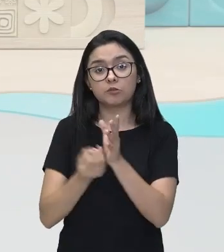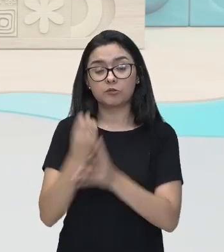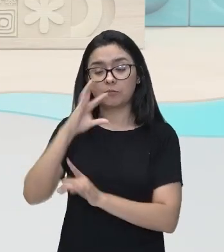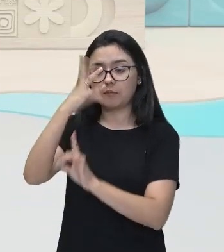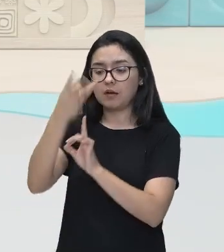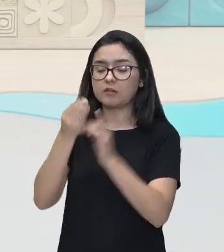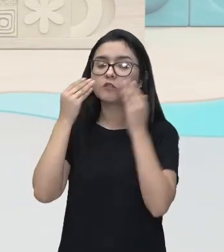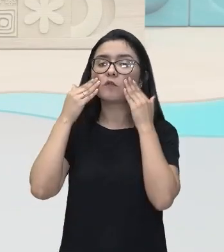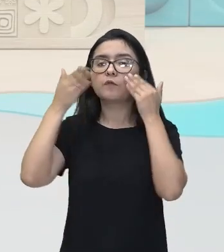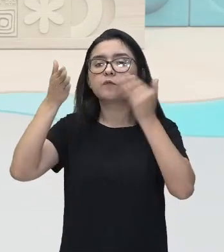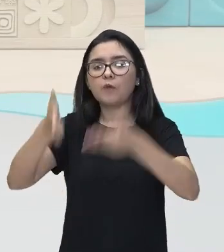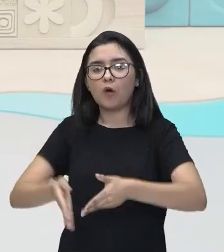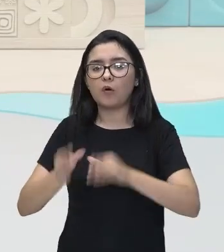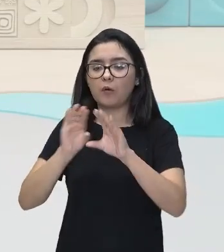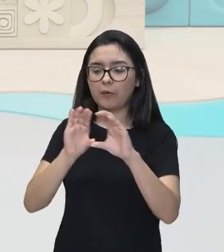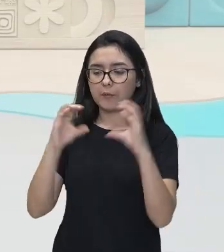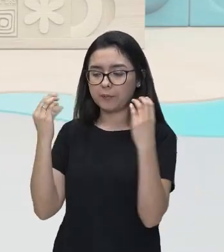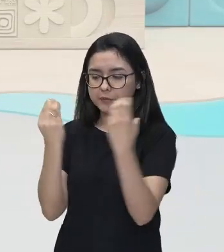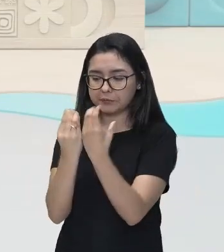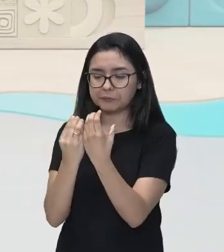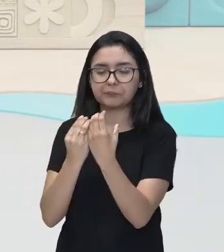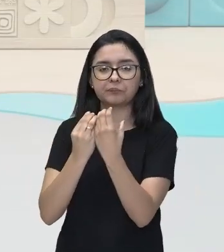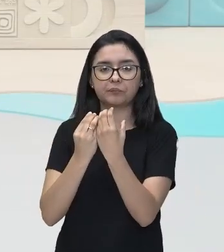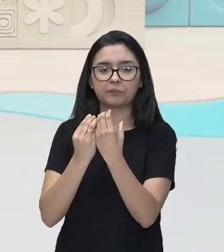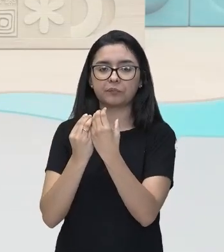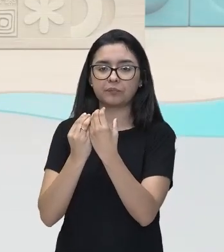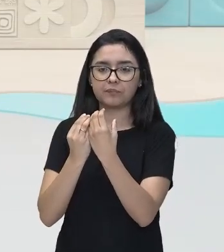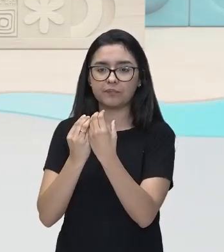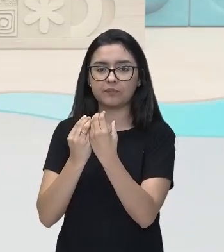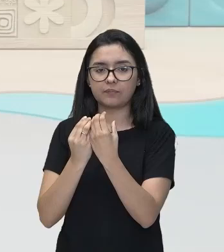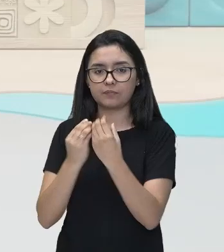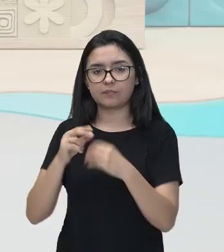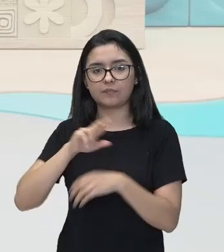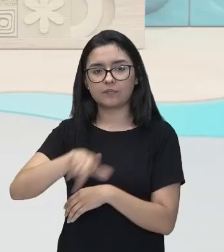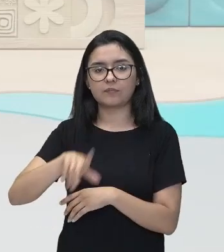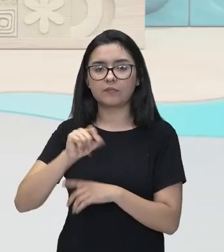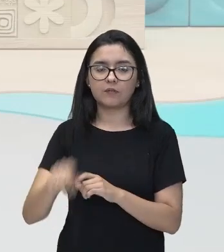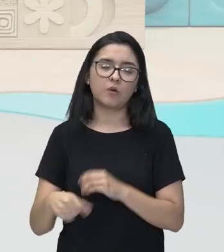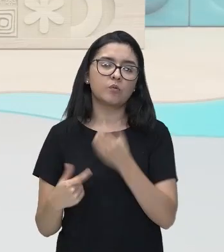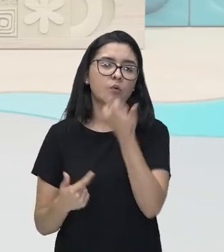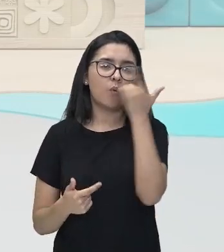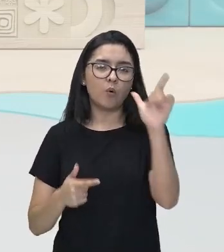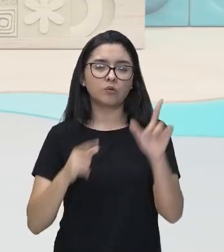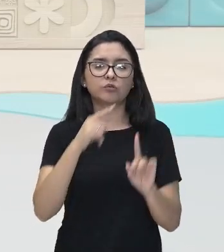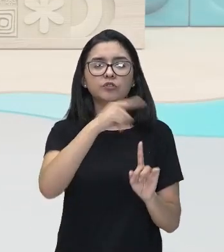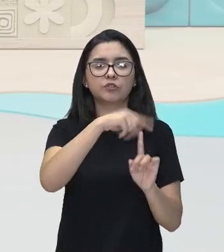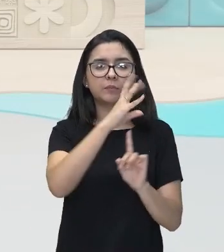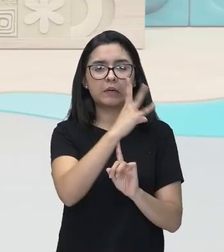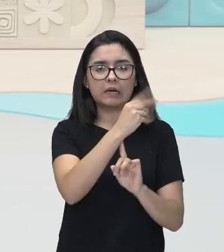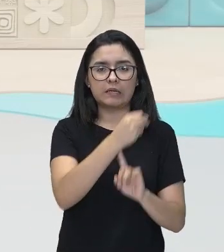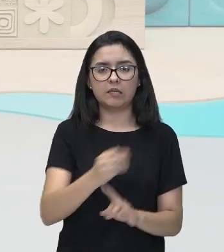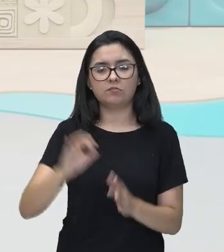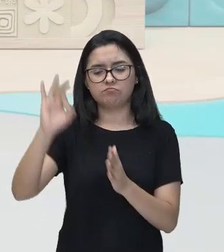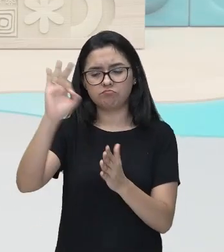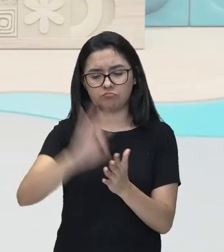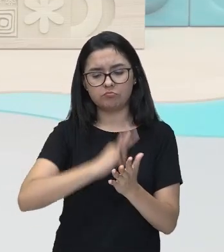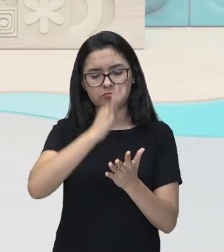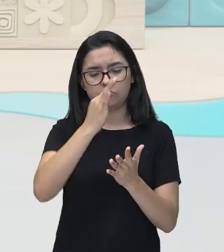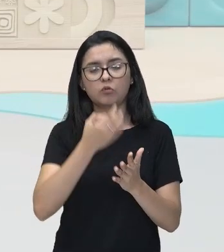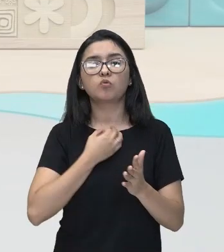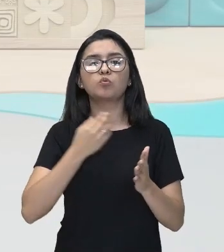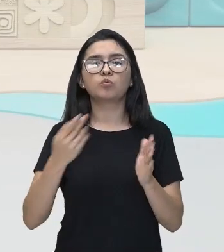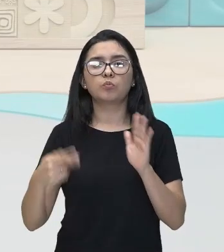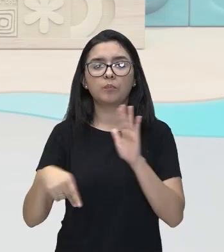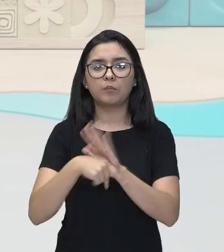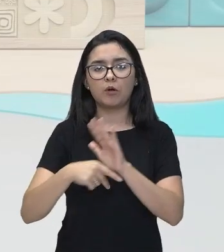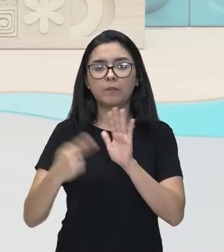para a comunidade. Não é, por exemplo, os artistas ocidentais que assinam o seu nome na obra, por exemplo,